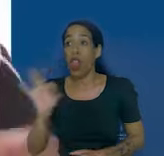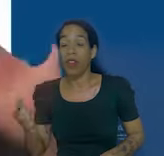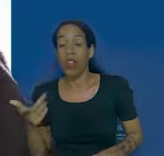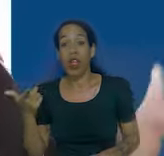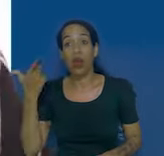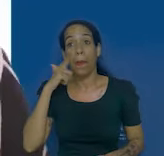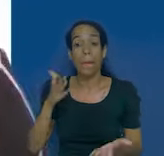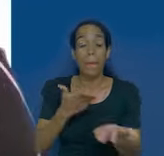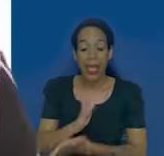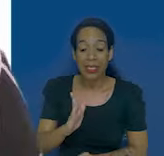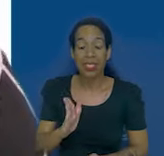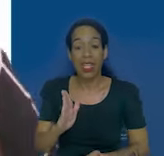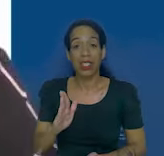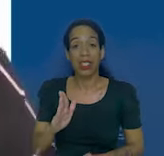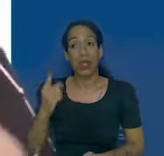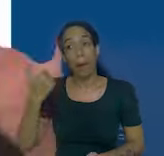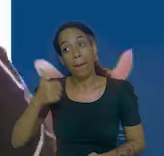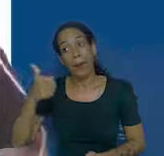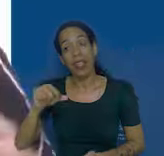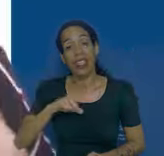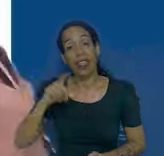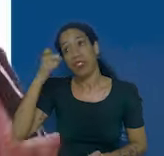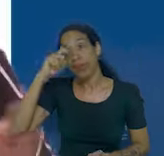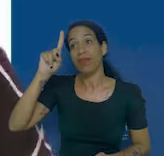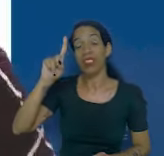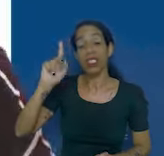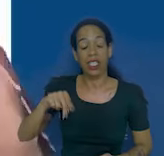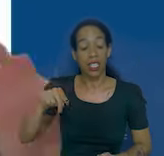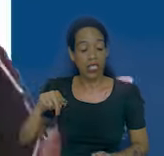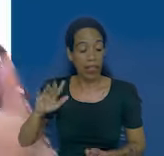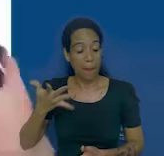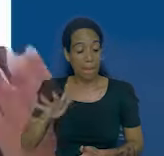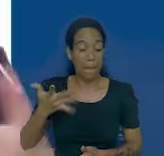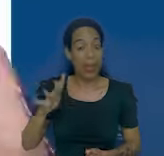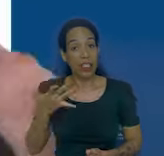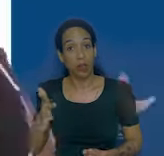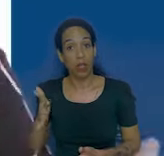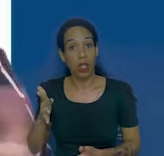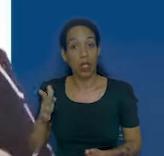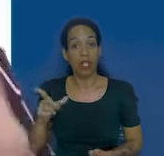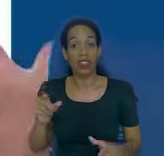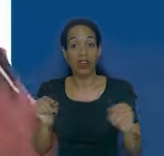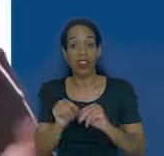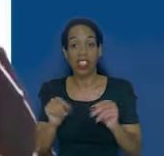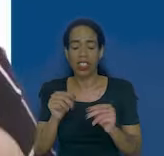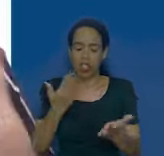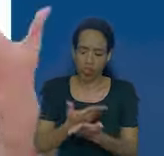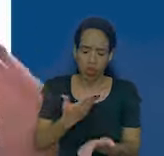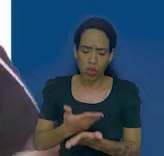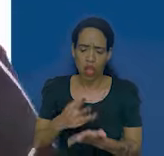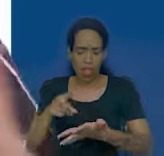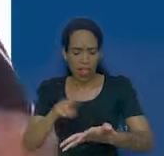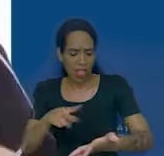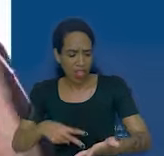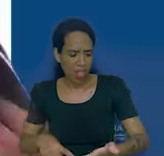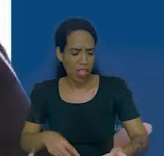tivesse passado no primeiro unificado e que tivesse a ideia, que tivesse mais ou menos o mesmo pique que eu para poder estudar, para poder